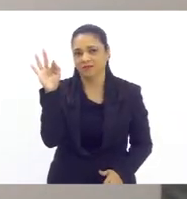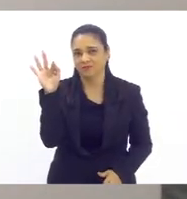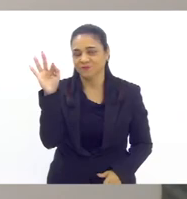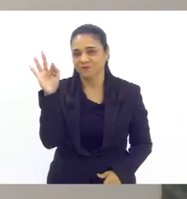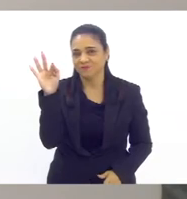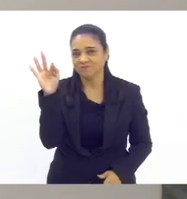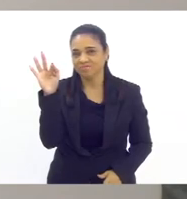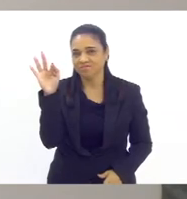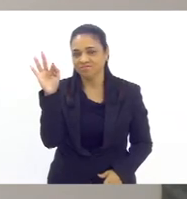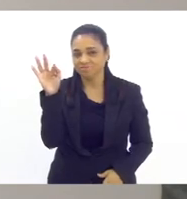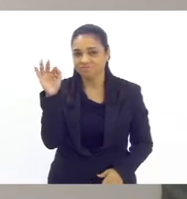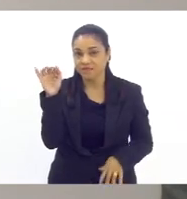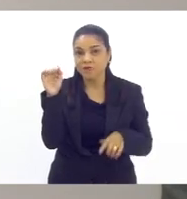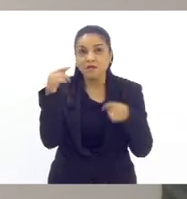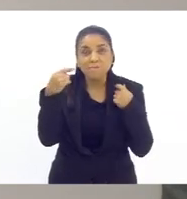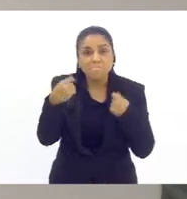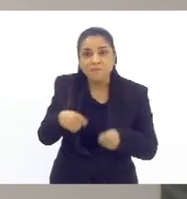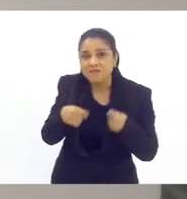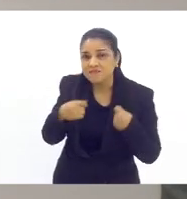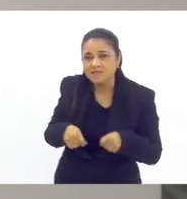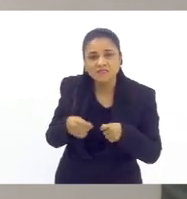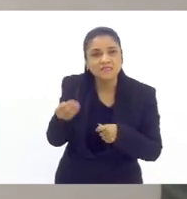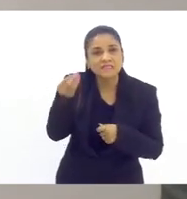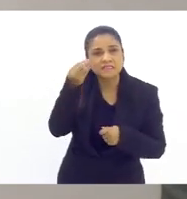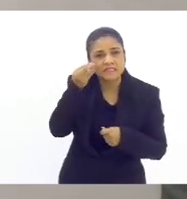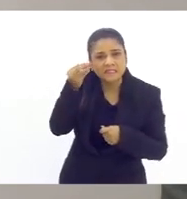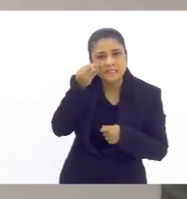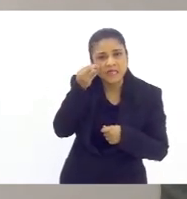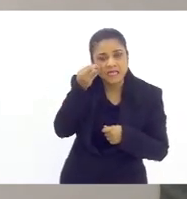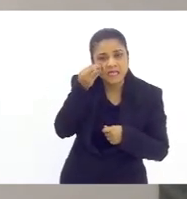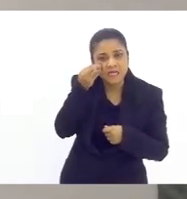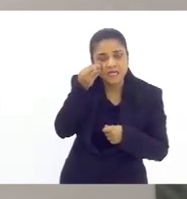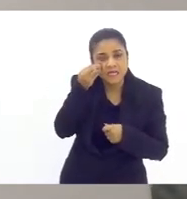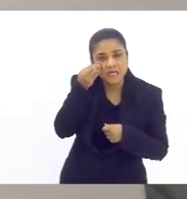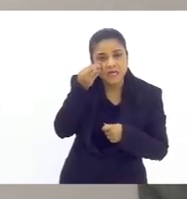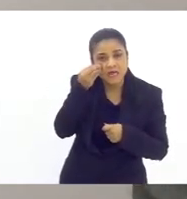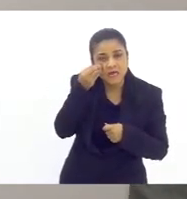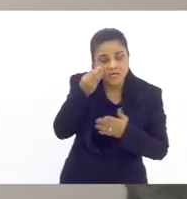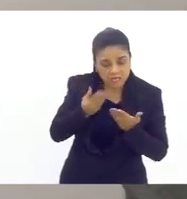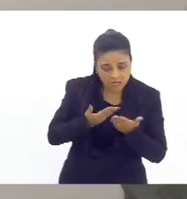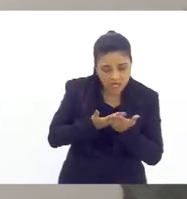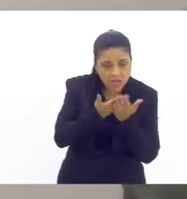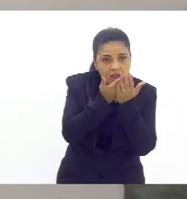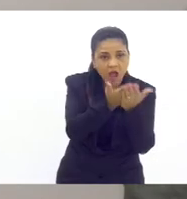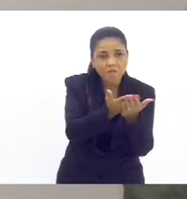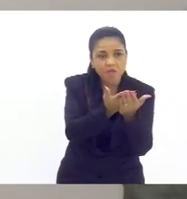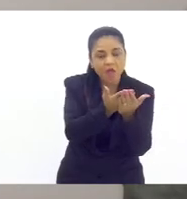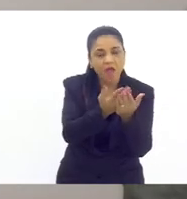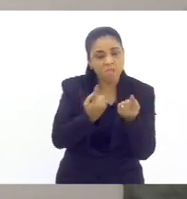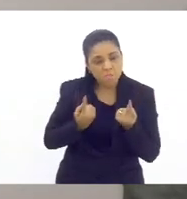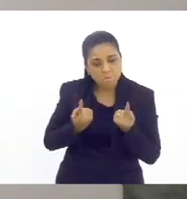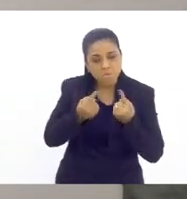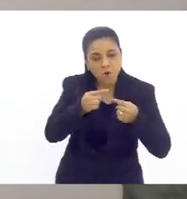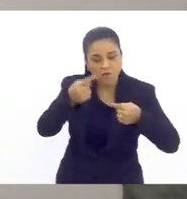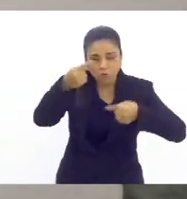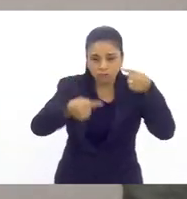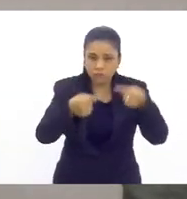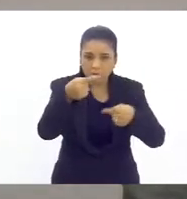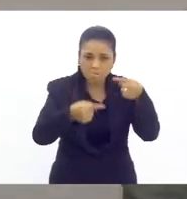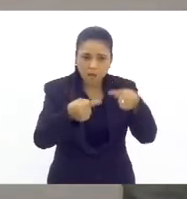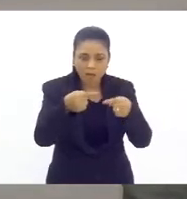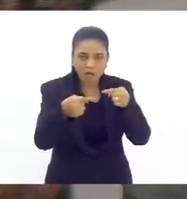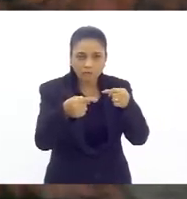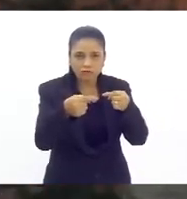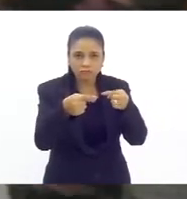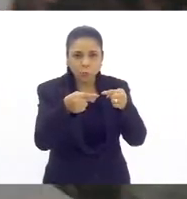gente tem que tentar ver como a partir desse nosso lugar a gente pode encaminhar e provocar um debate no plano nacional